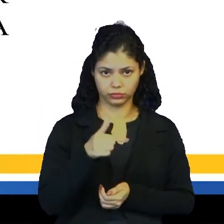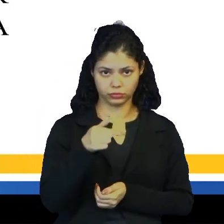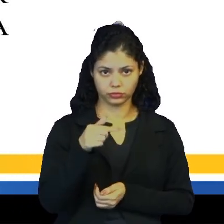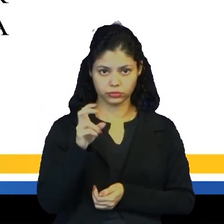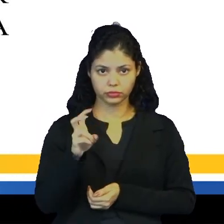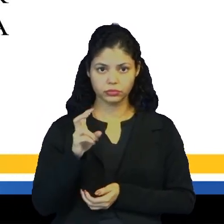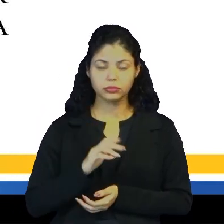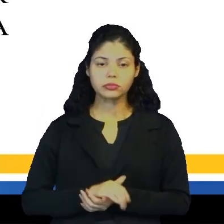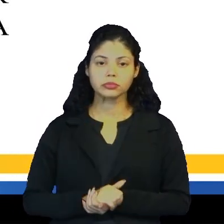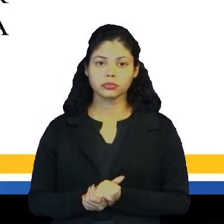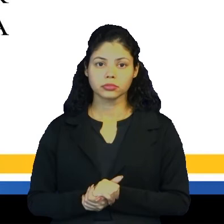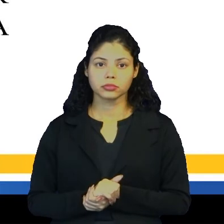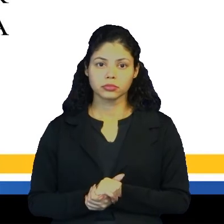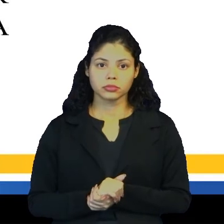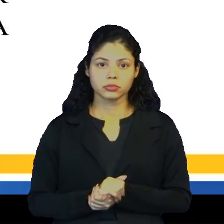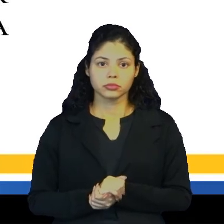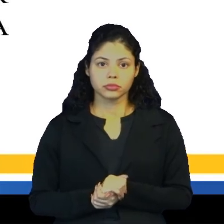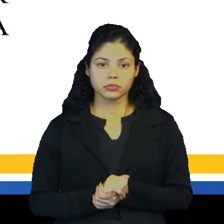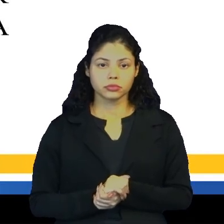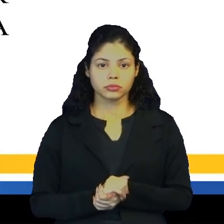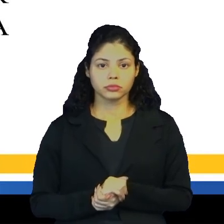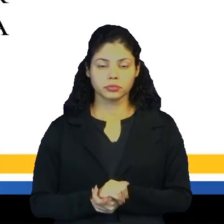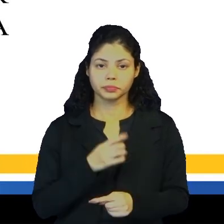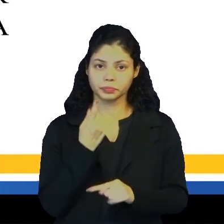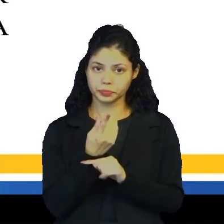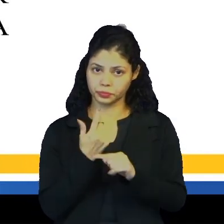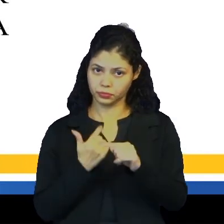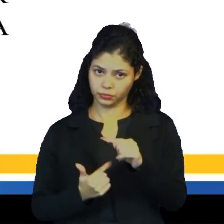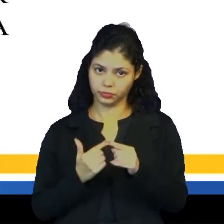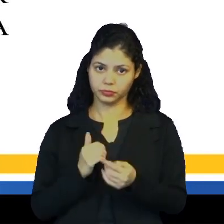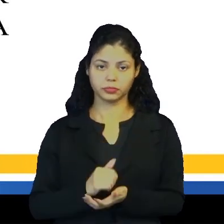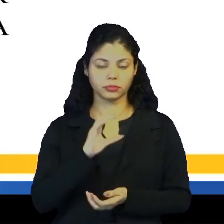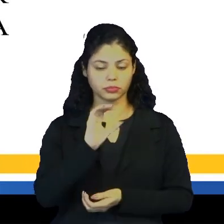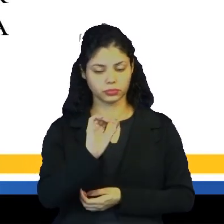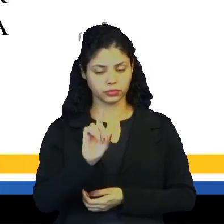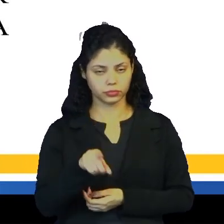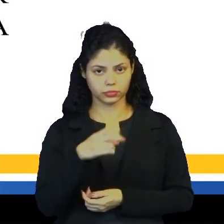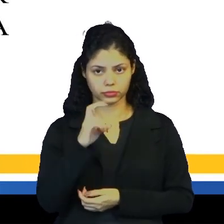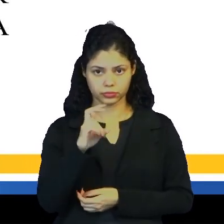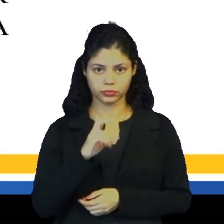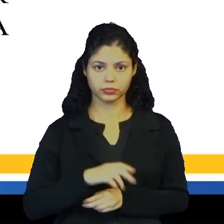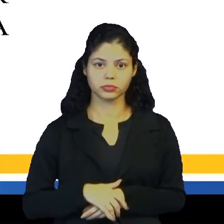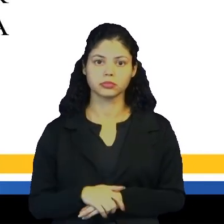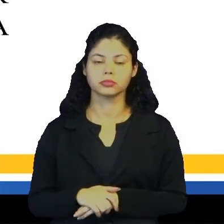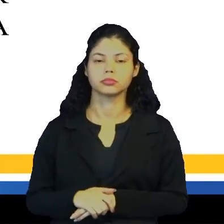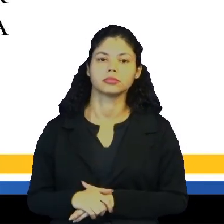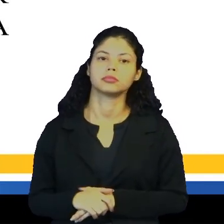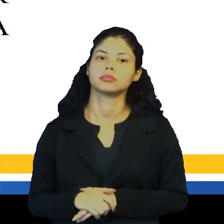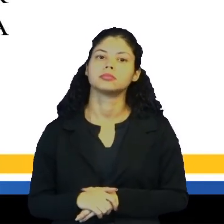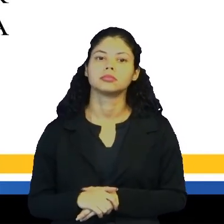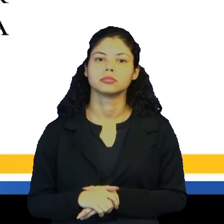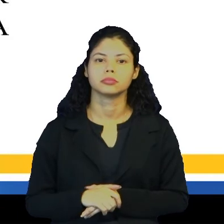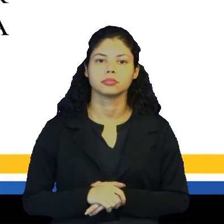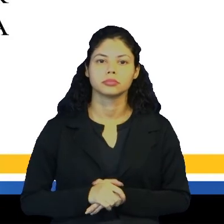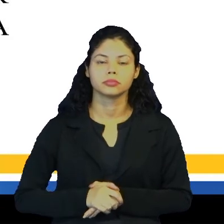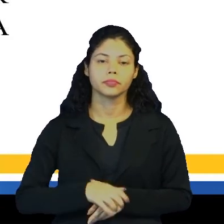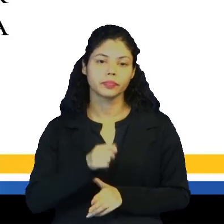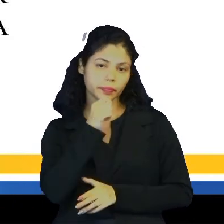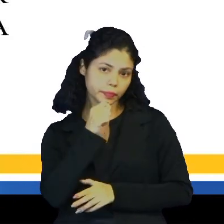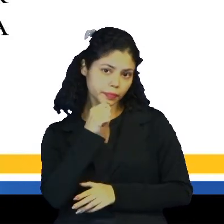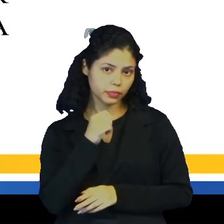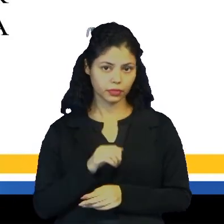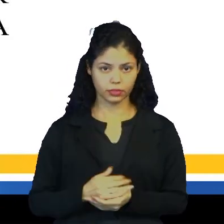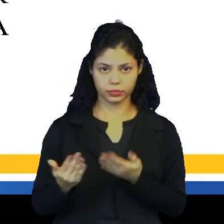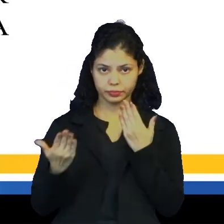de 3 dividido para 4, deu 0,75. E Marta foi 1 sobre 2, ou seja, 0,5. E aí